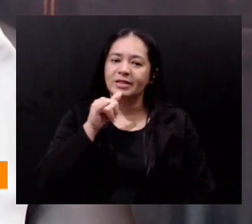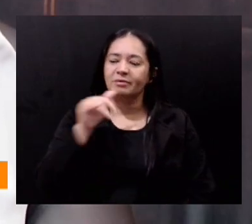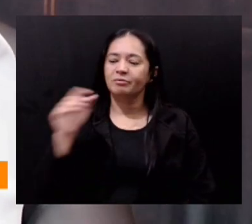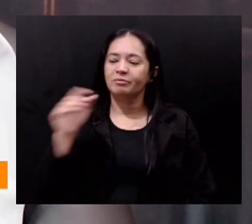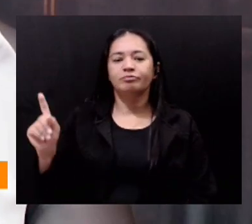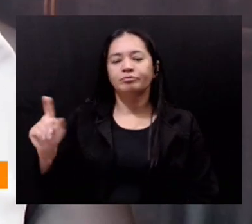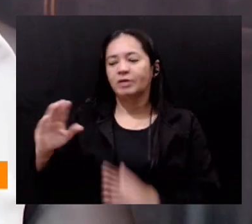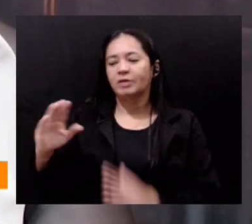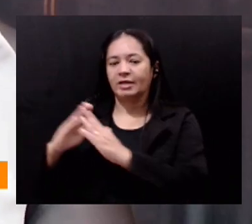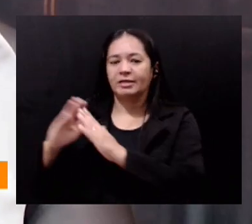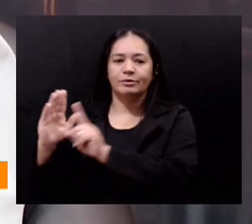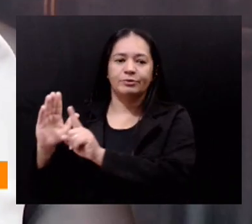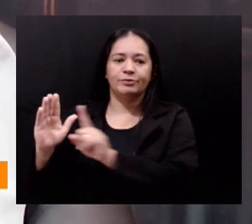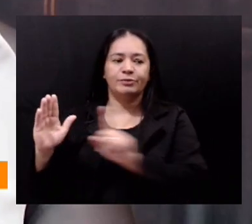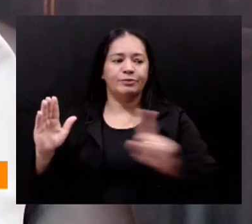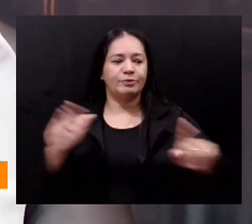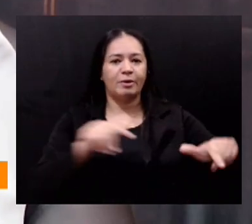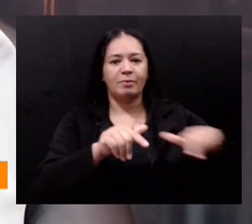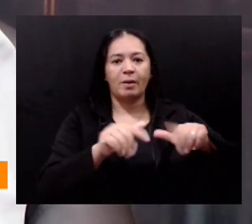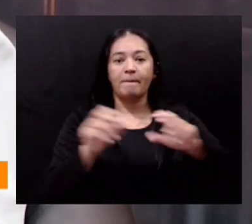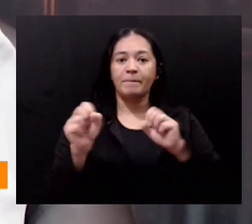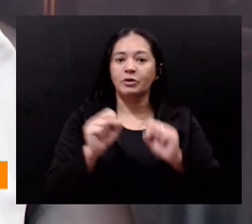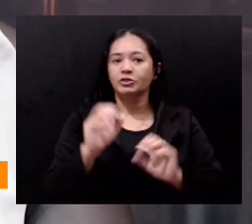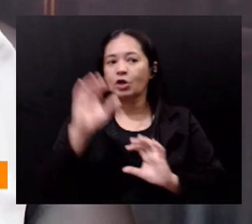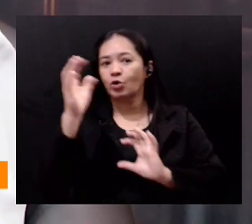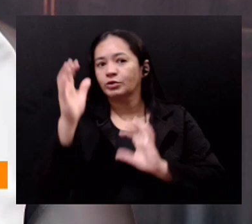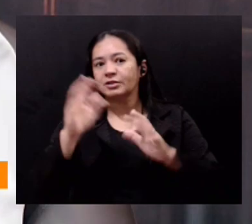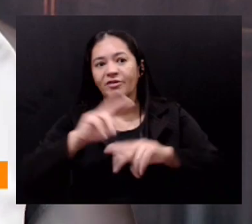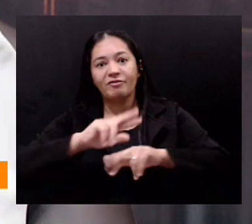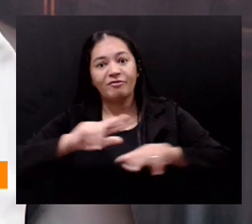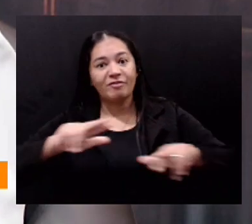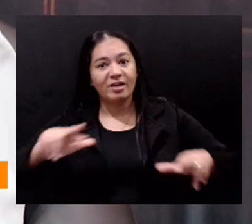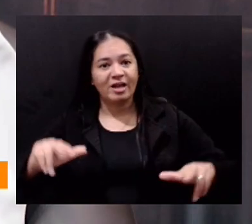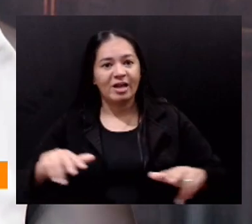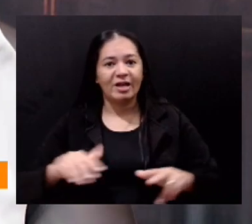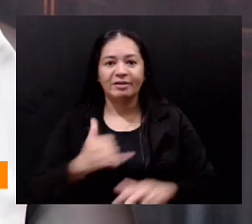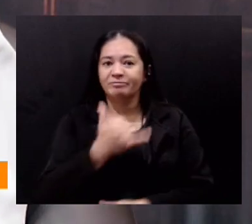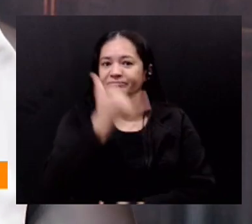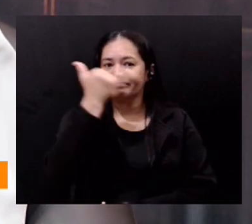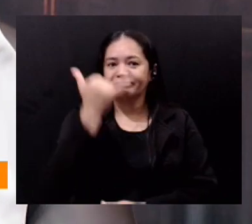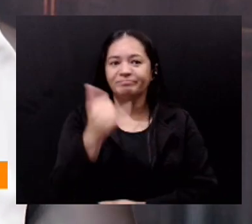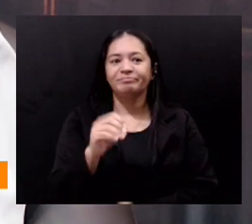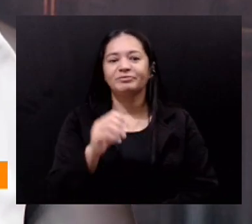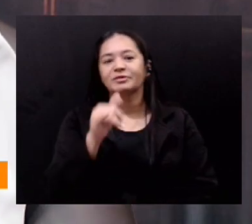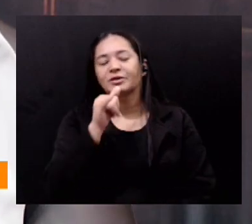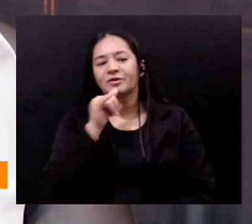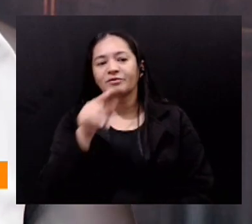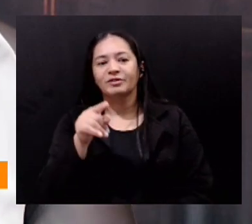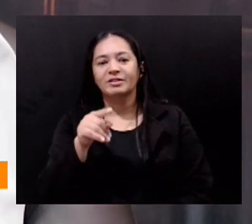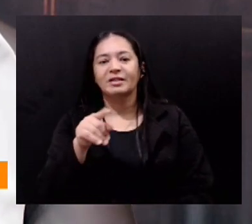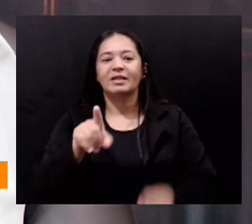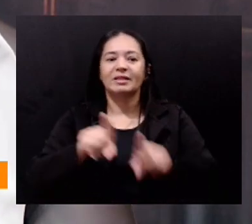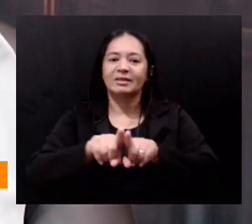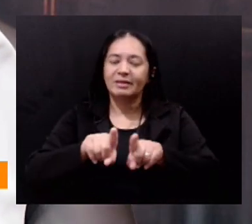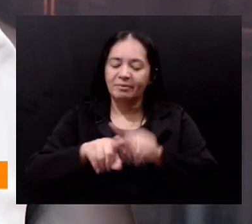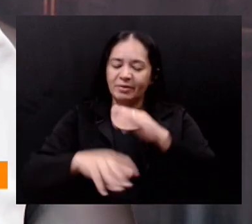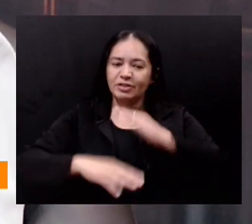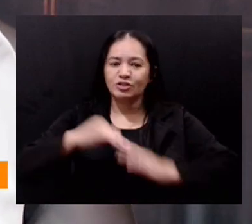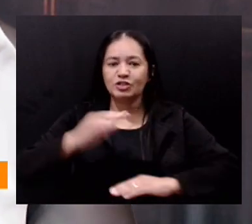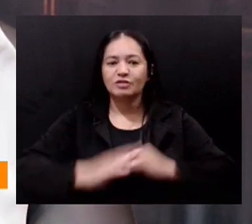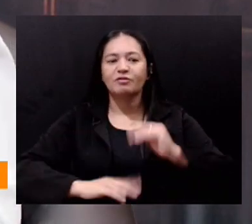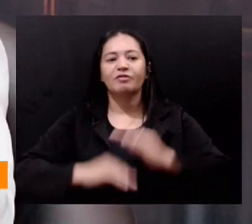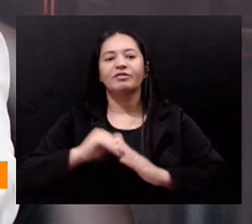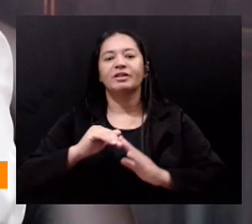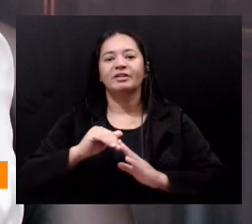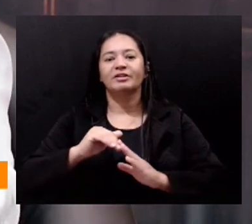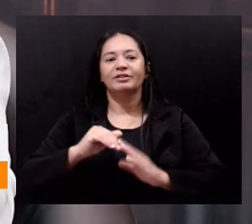acontecer N situações, vários imprevistos. Então, você também está desenvolvendo habilidades nessa questão da Exato, flexibilidade, Uhum. né.